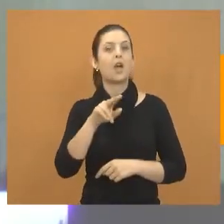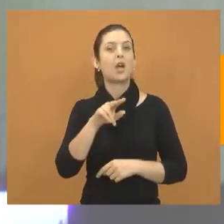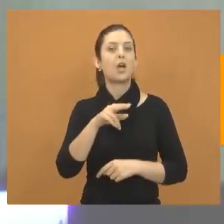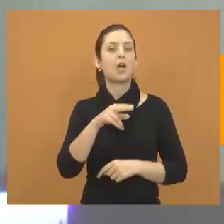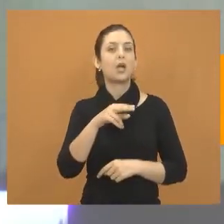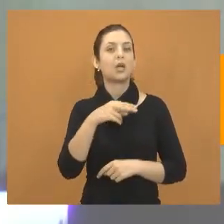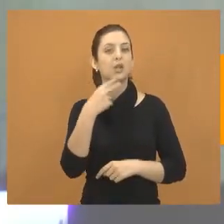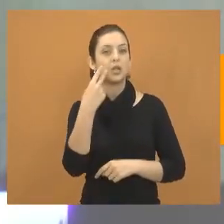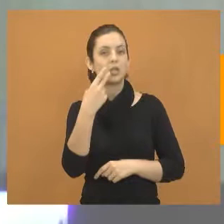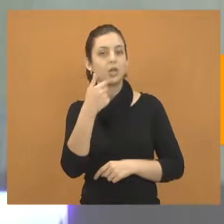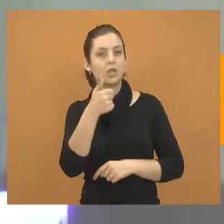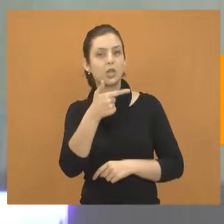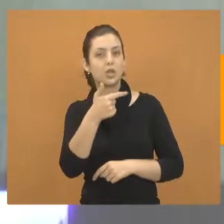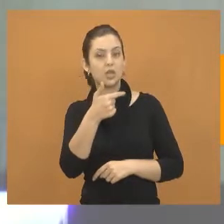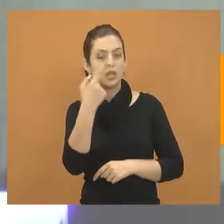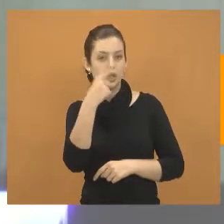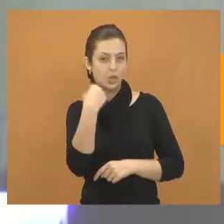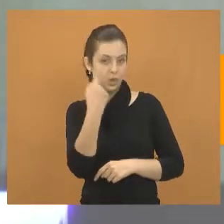12 horas, desculpe,